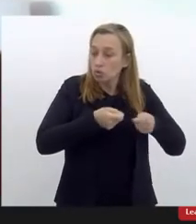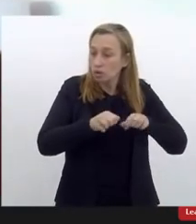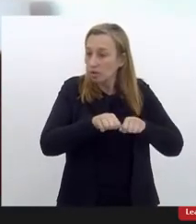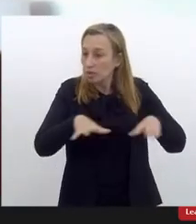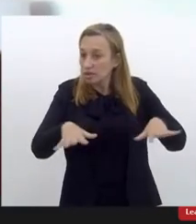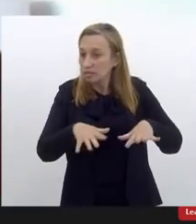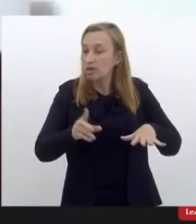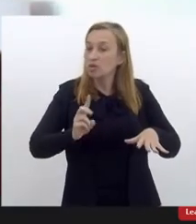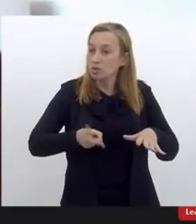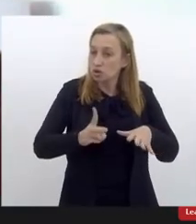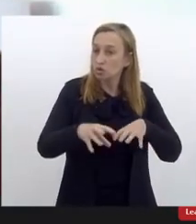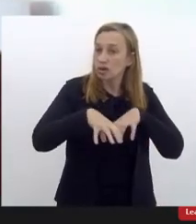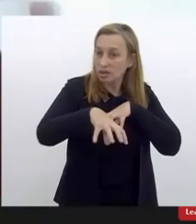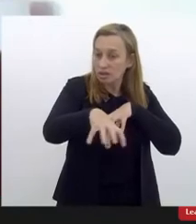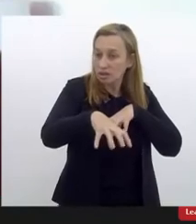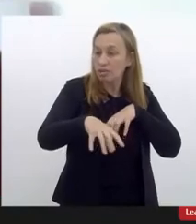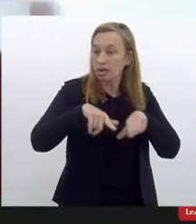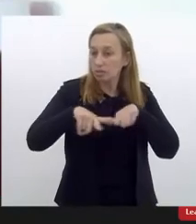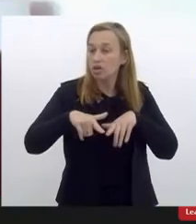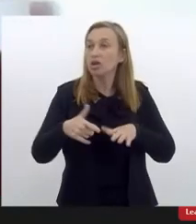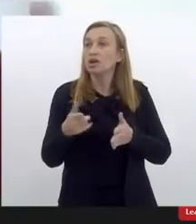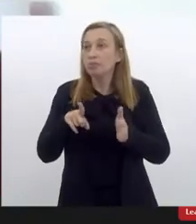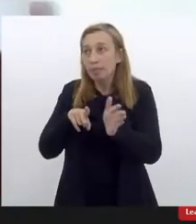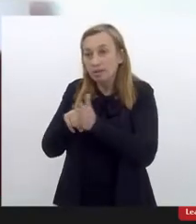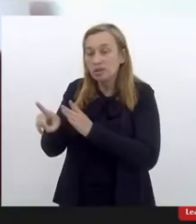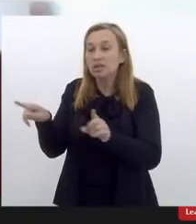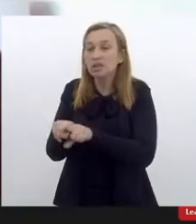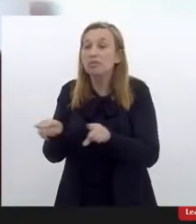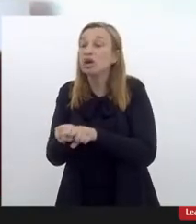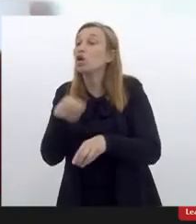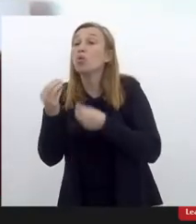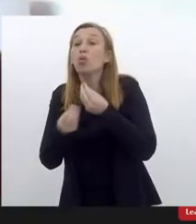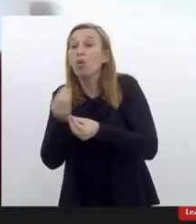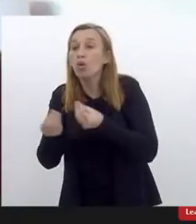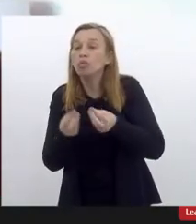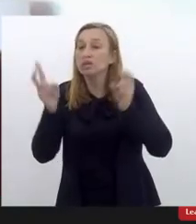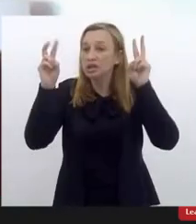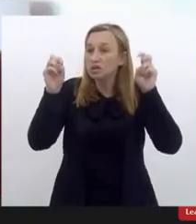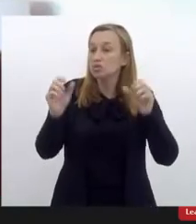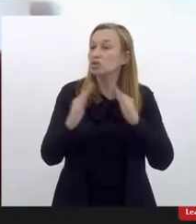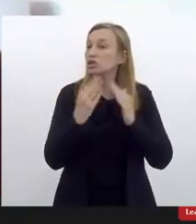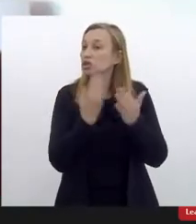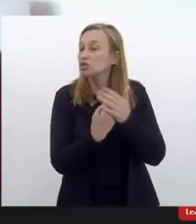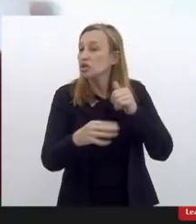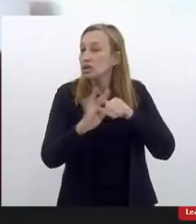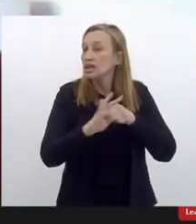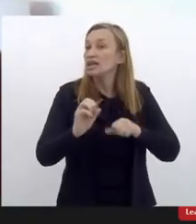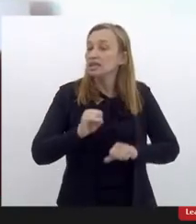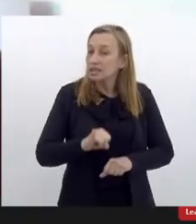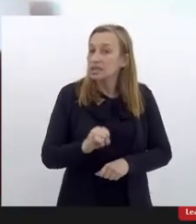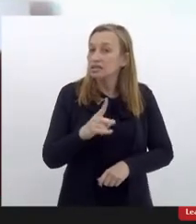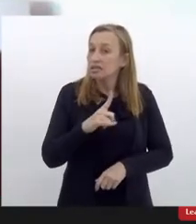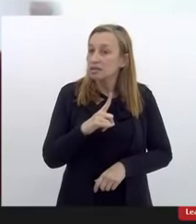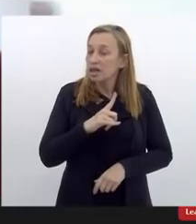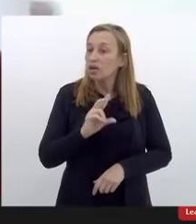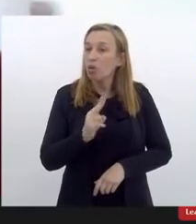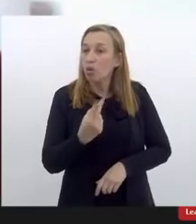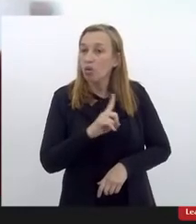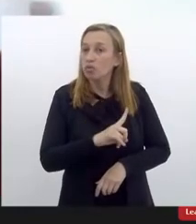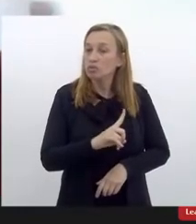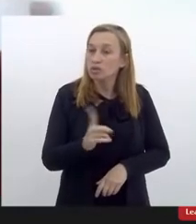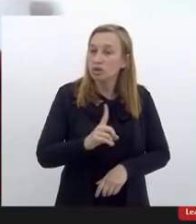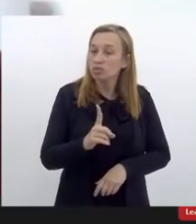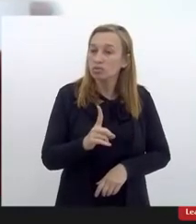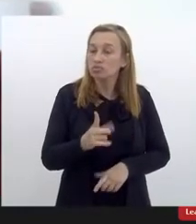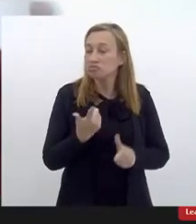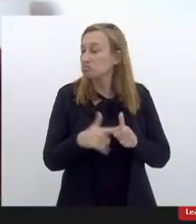trabalho remoto. Gostaria também de perguntar como é que está essa questão na FATEC, se está aparecendo ou se vocês ainda não